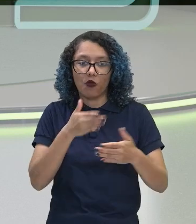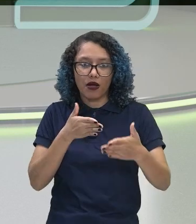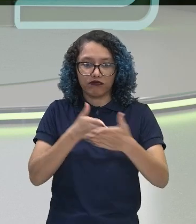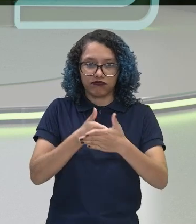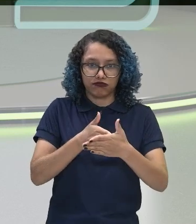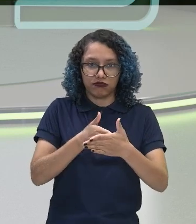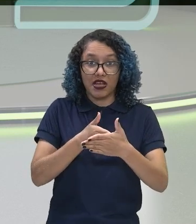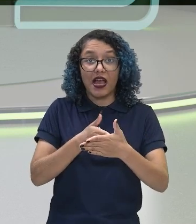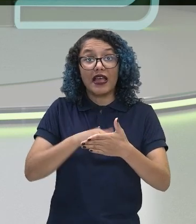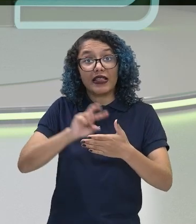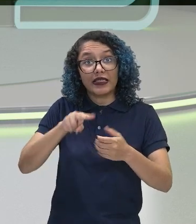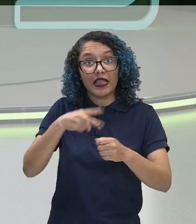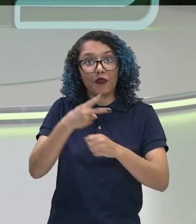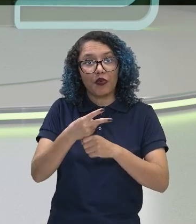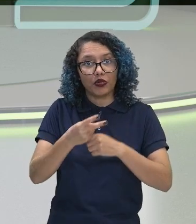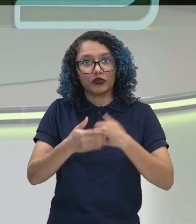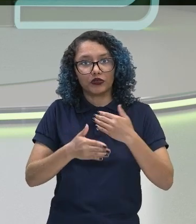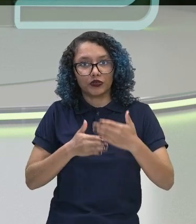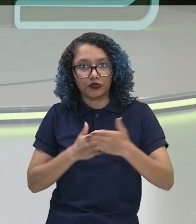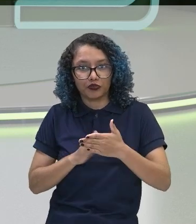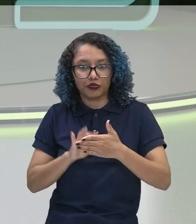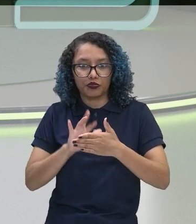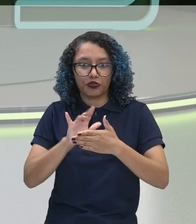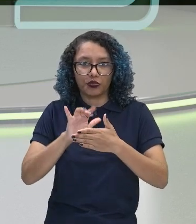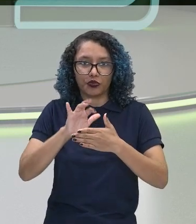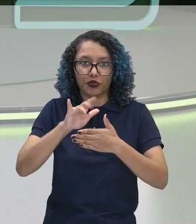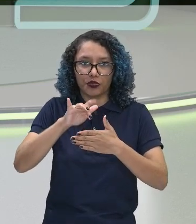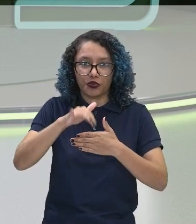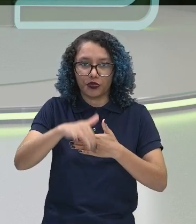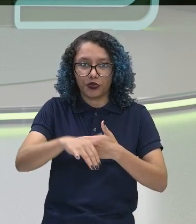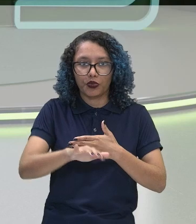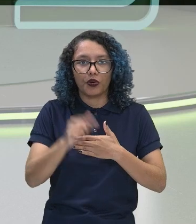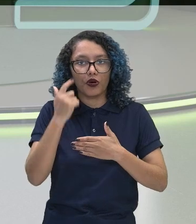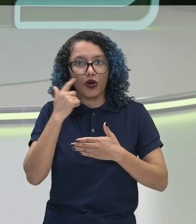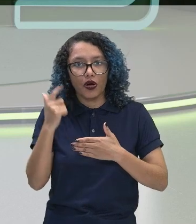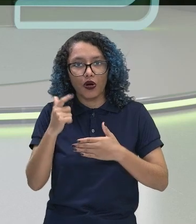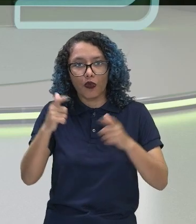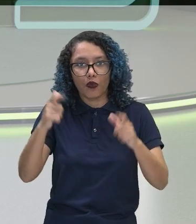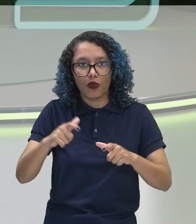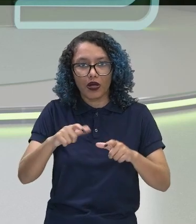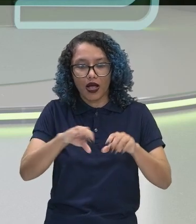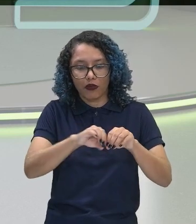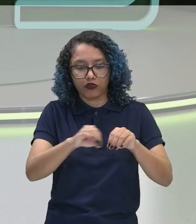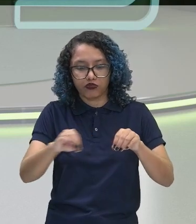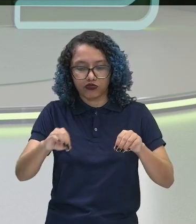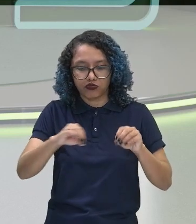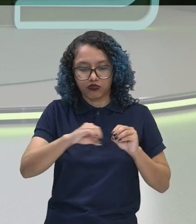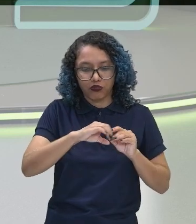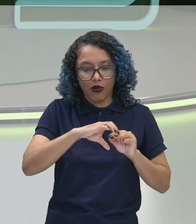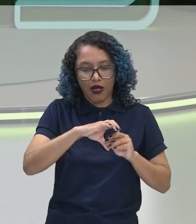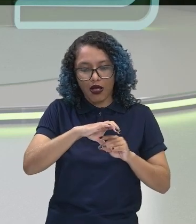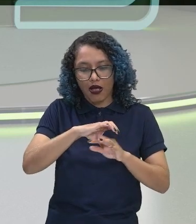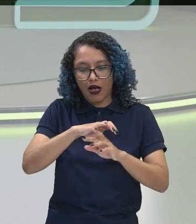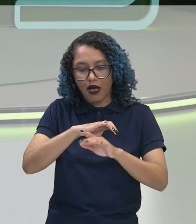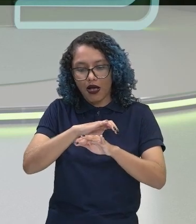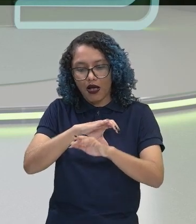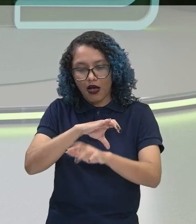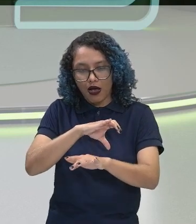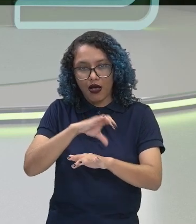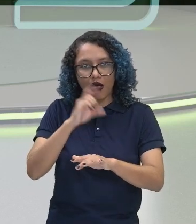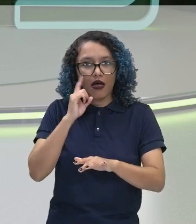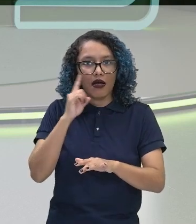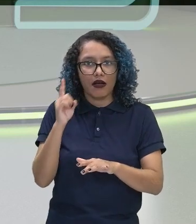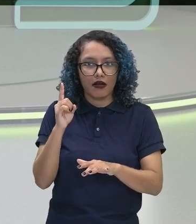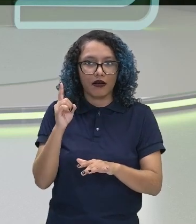possa descer, né, por um túnel aí e ser escoada, certo? E essa água, quando ela passar